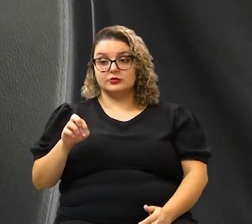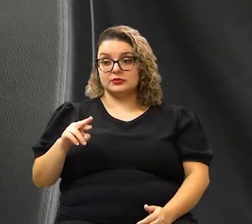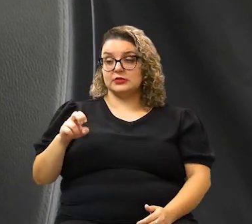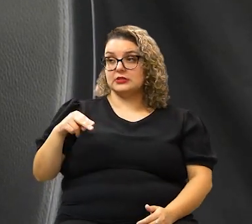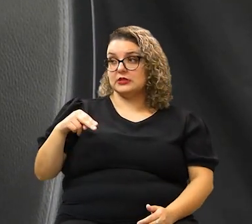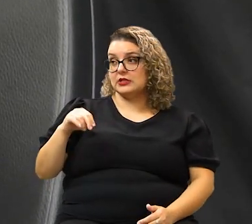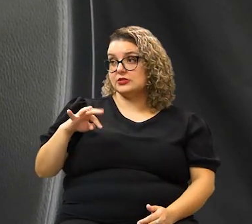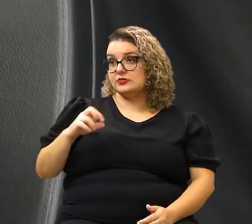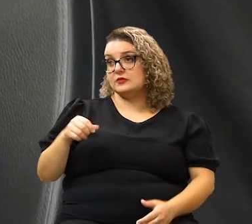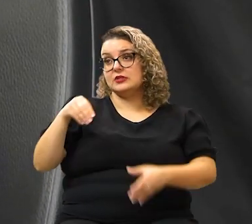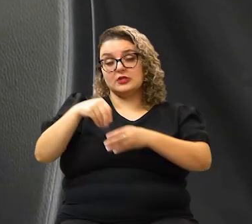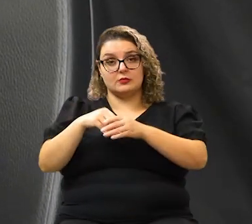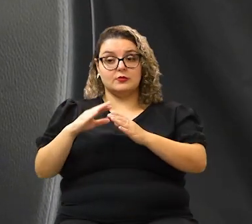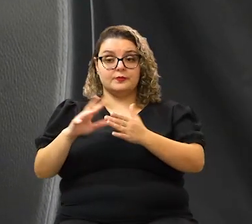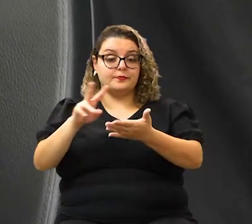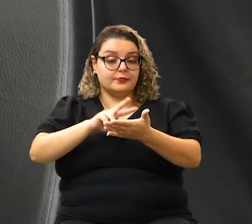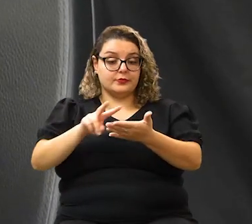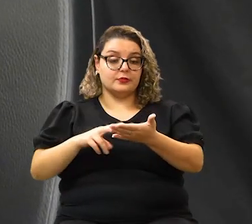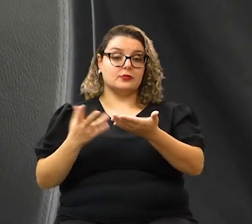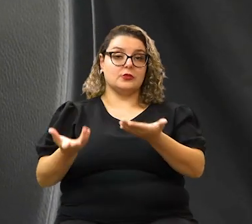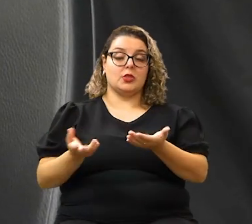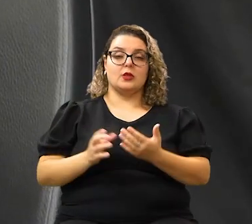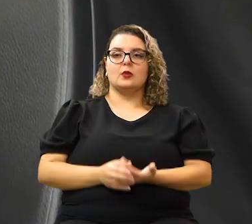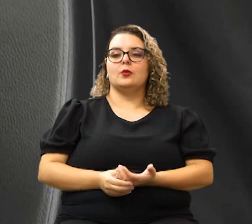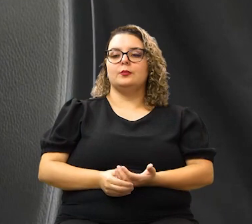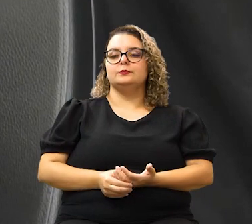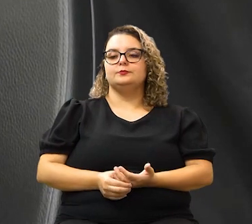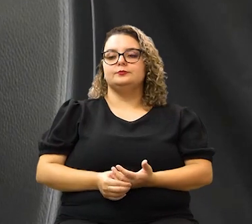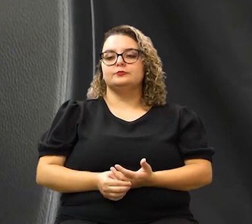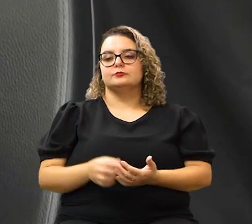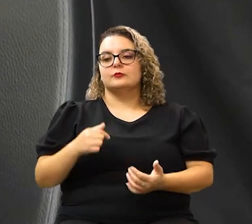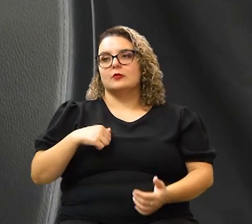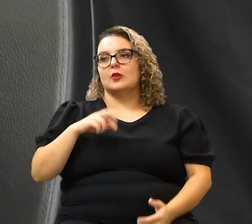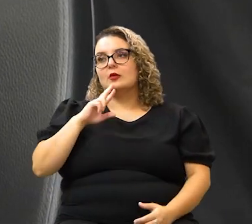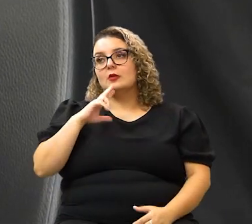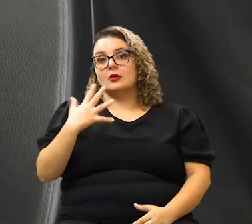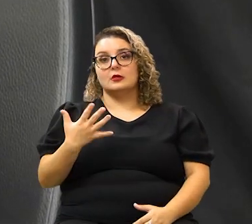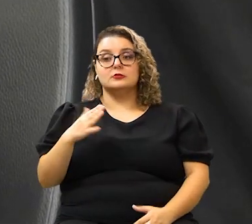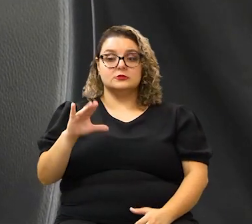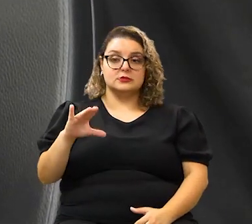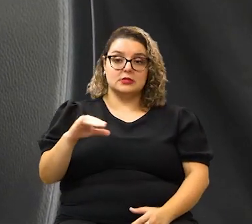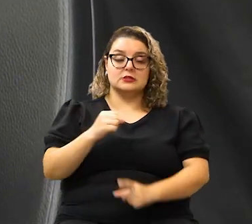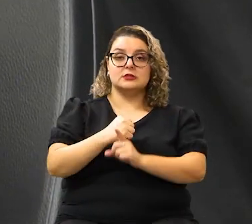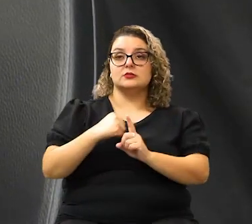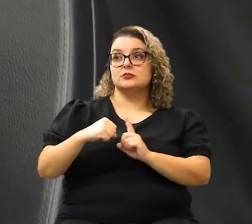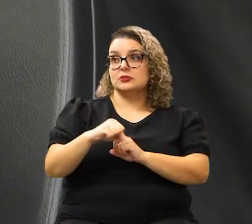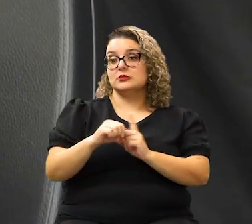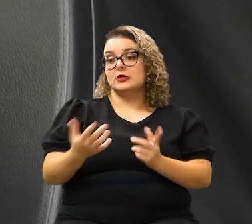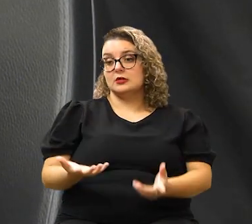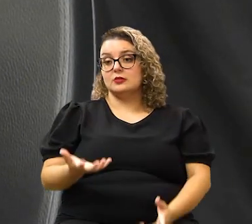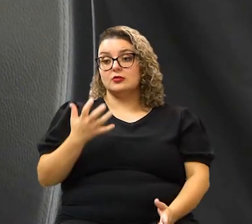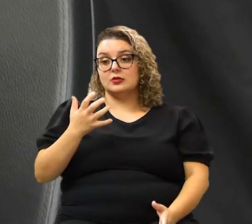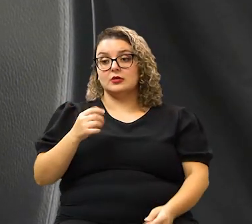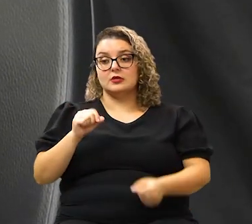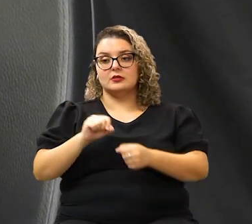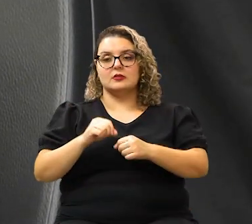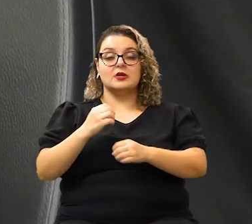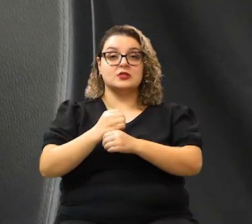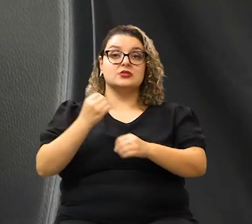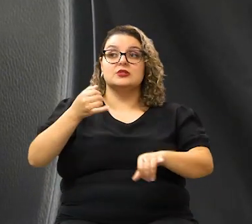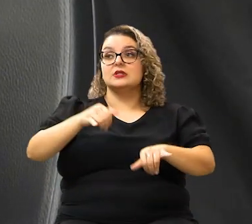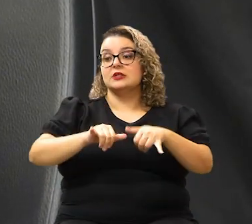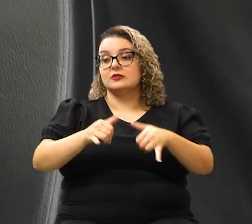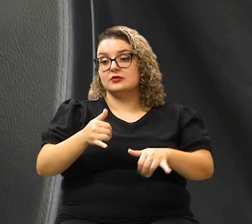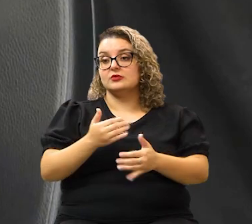minha casa, então eu lia muito sobre isso, e aí eu resolvi prestar Ciências Sociais. Eu, na verdade, eu queria fazer Engenharia Química